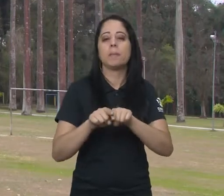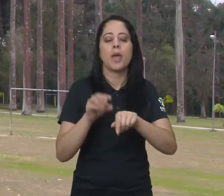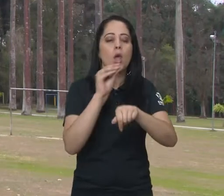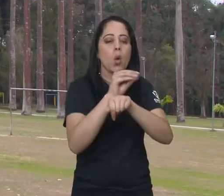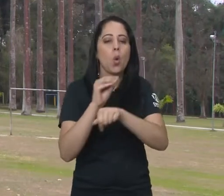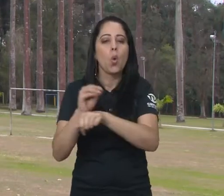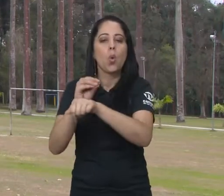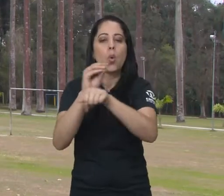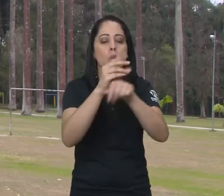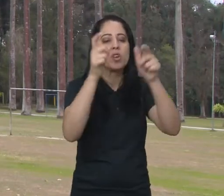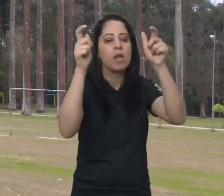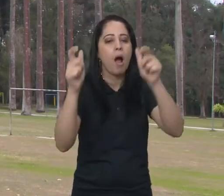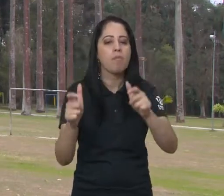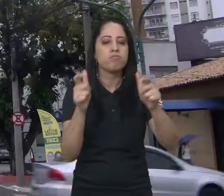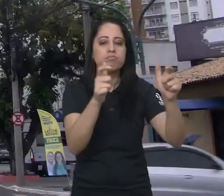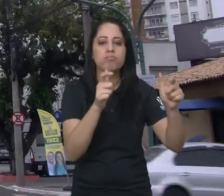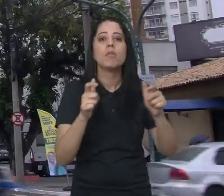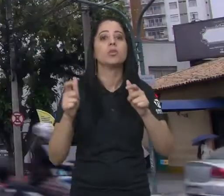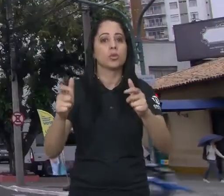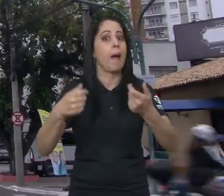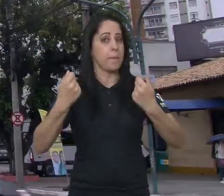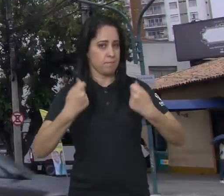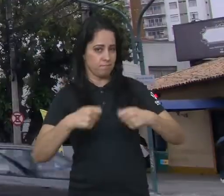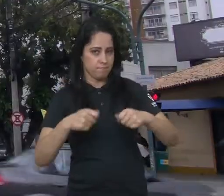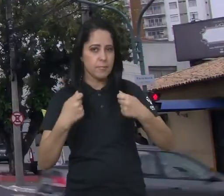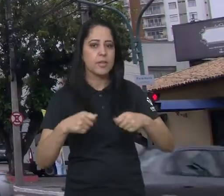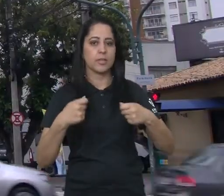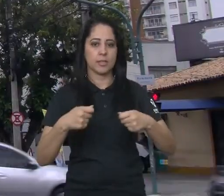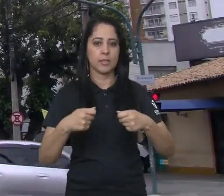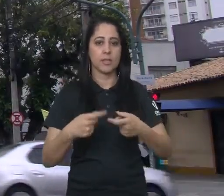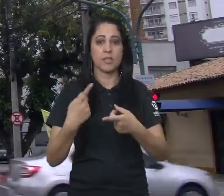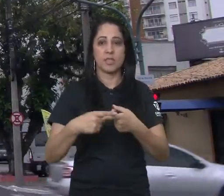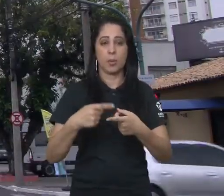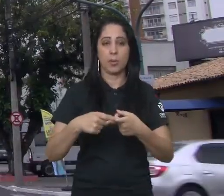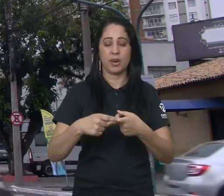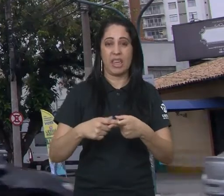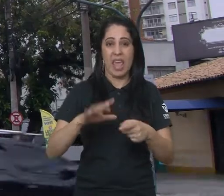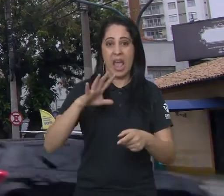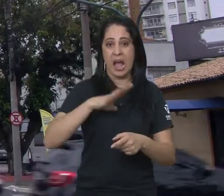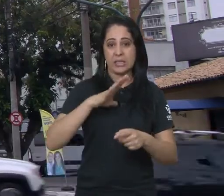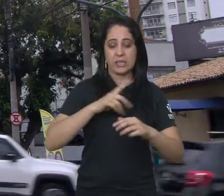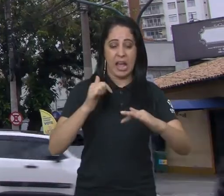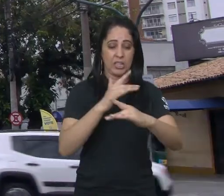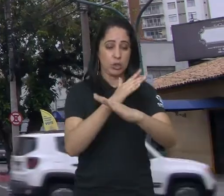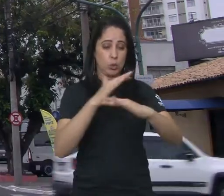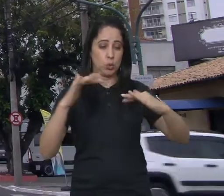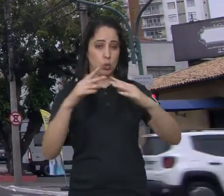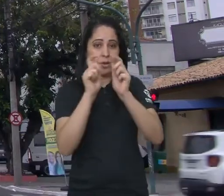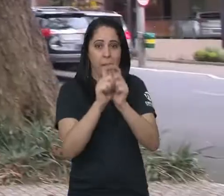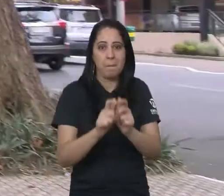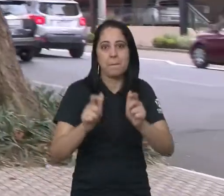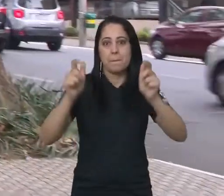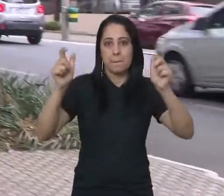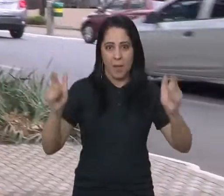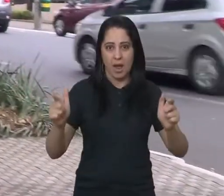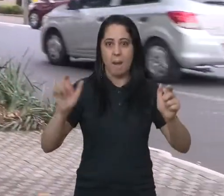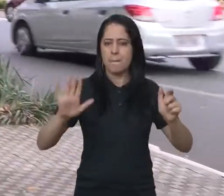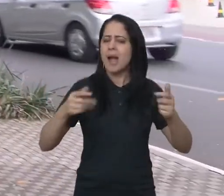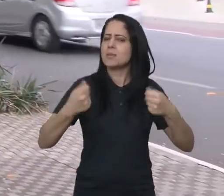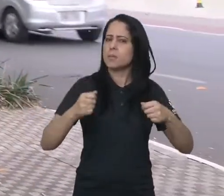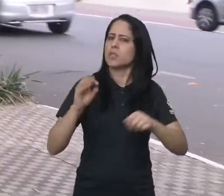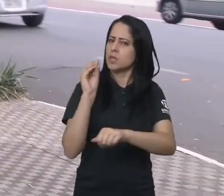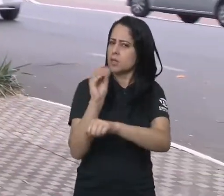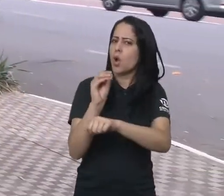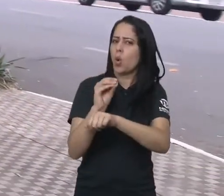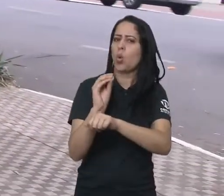mesmo a preservação de áreas verdes tornam-se cada vez mais necessárias devido à expansão dos centros urbanos. Cuidar das nossas